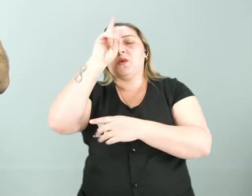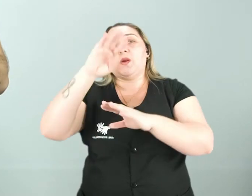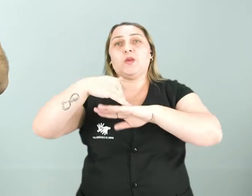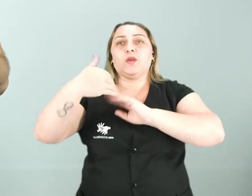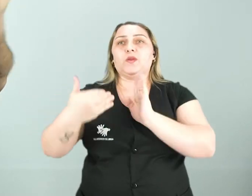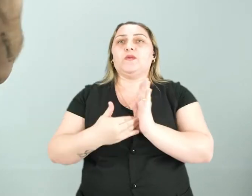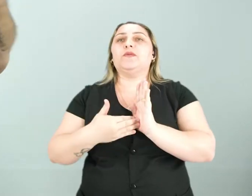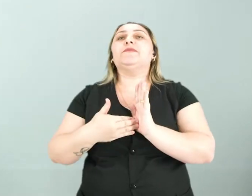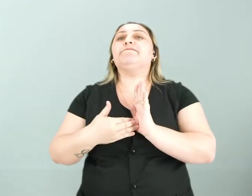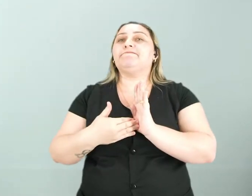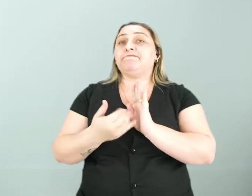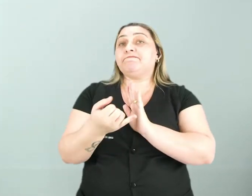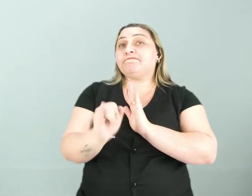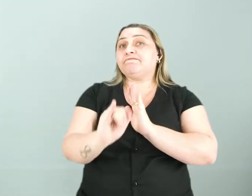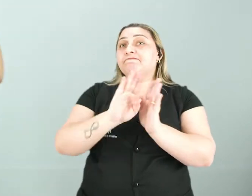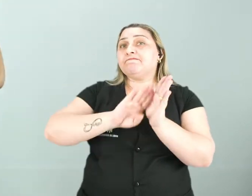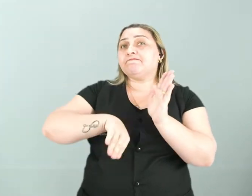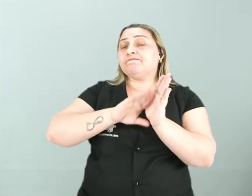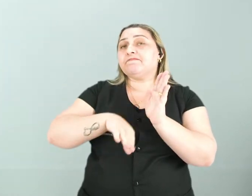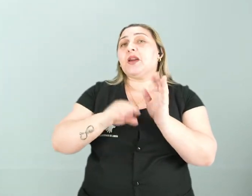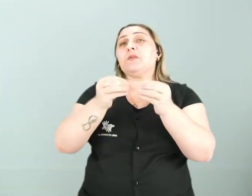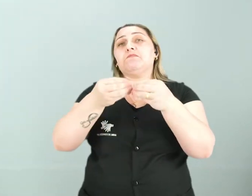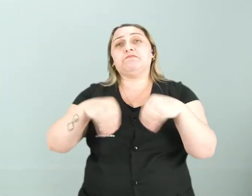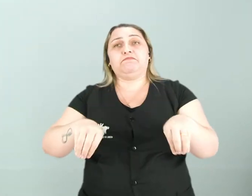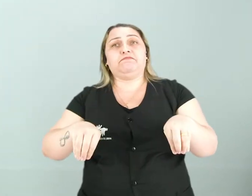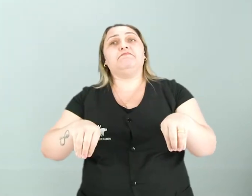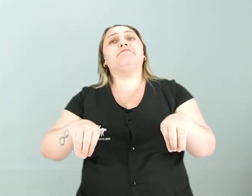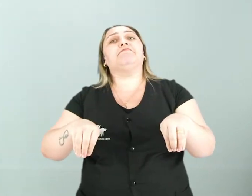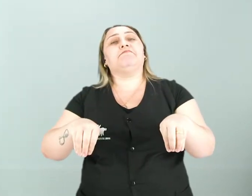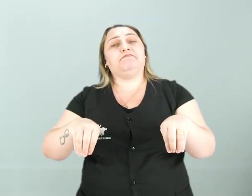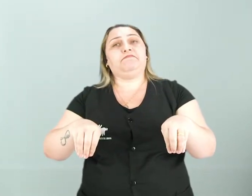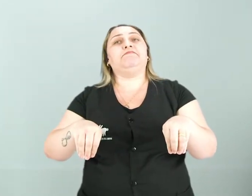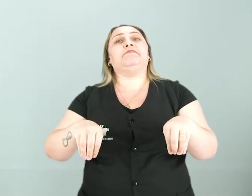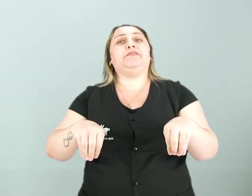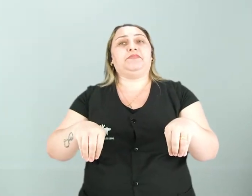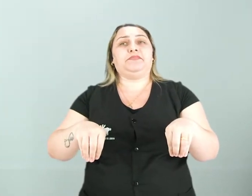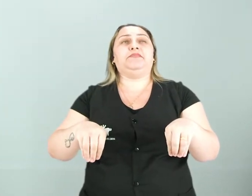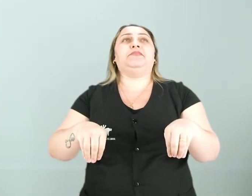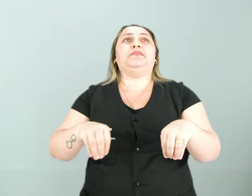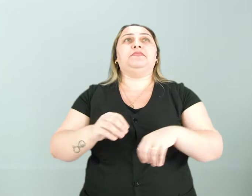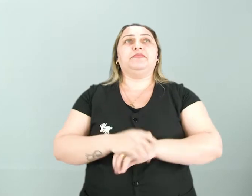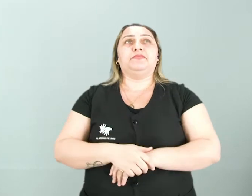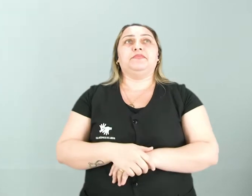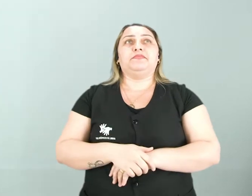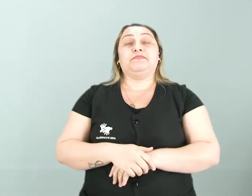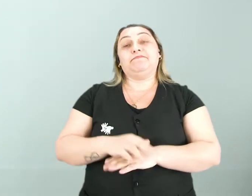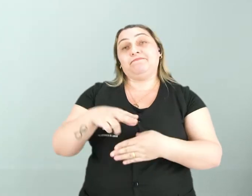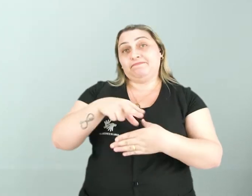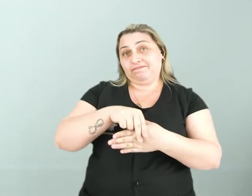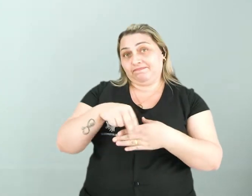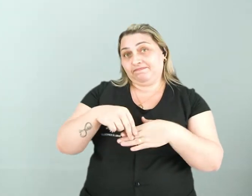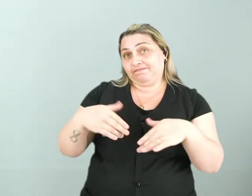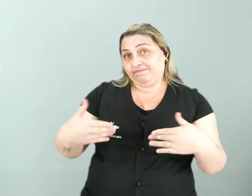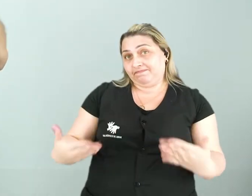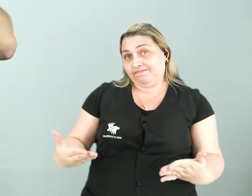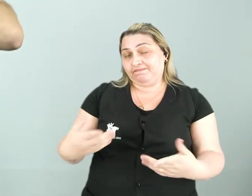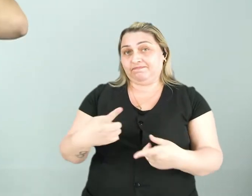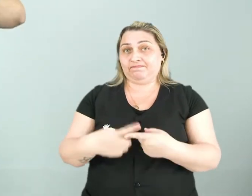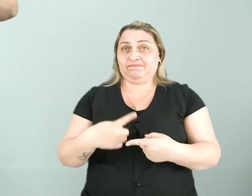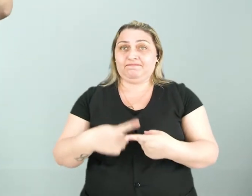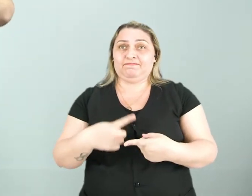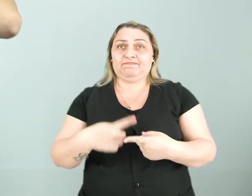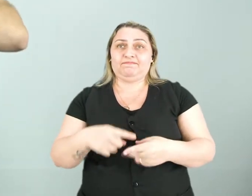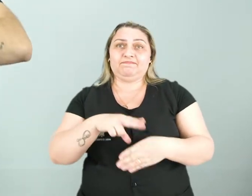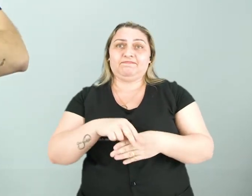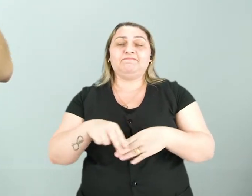todinha. Se você tirar uma parte, vai prejudicar o restante do cordel. Porque o